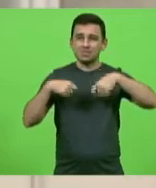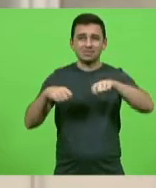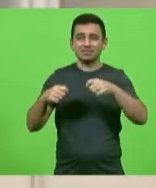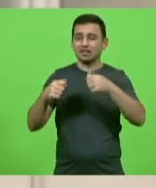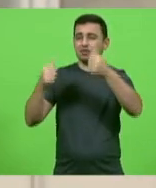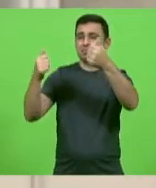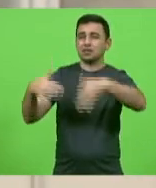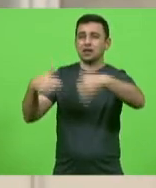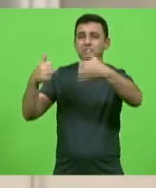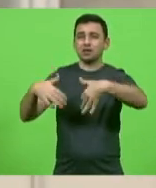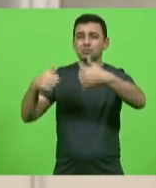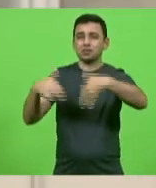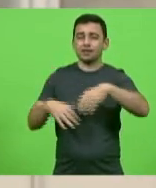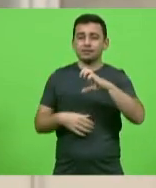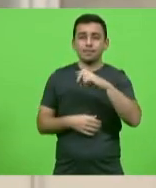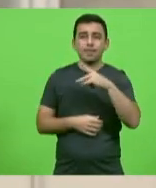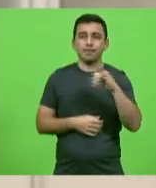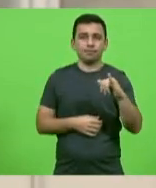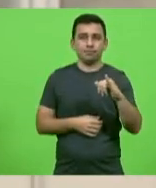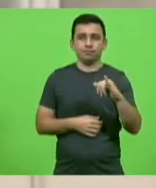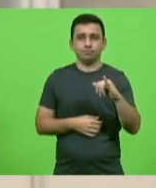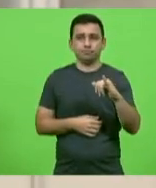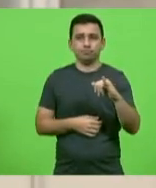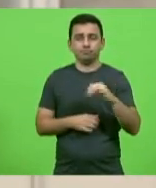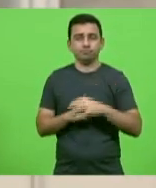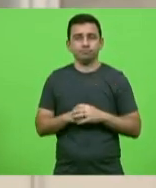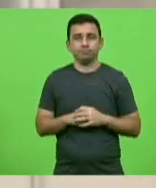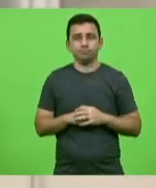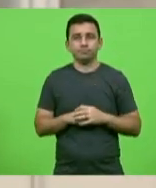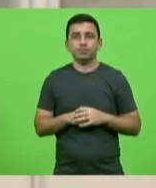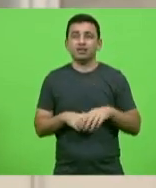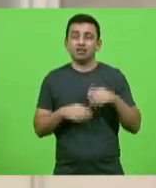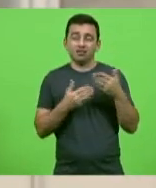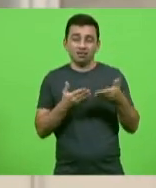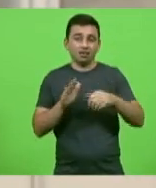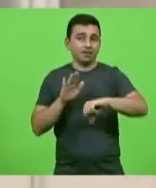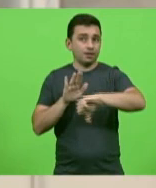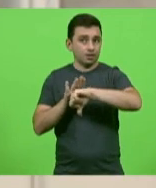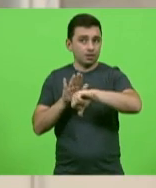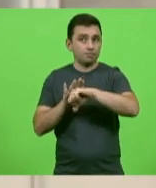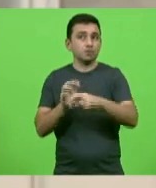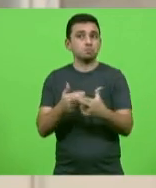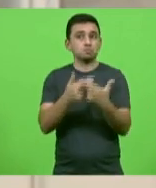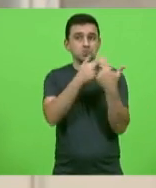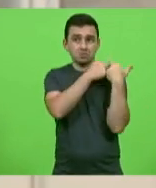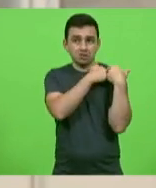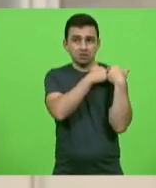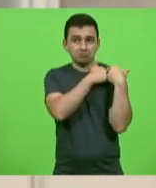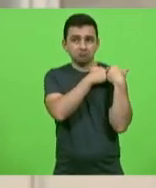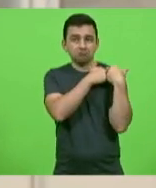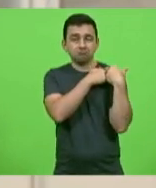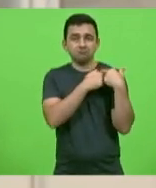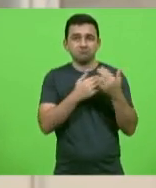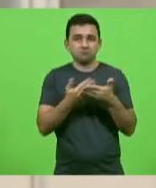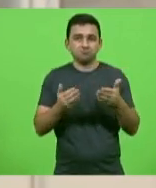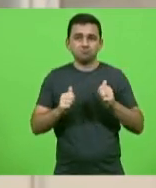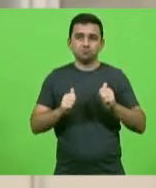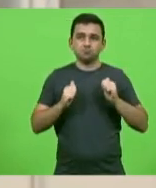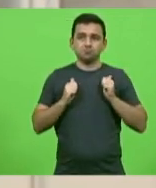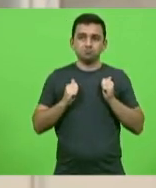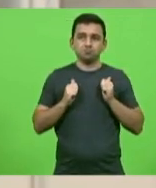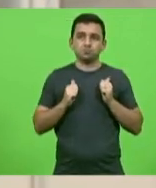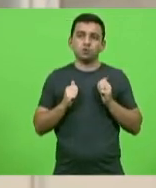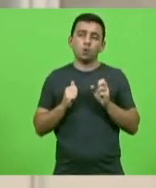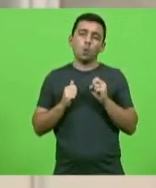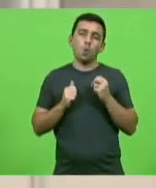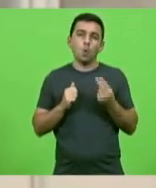prestar informações à CPI de modo que o crime de responsabilidade em decorrência da omissão